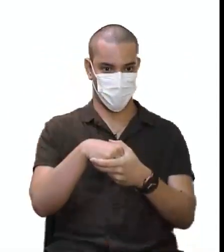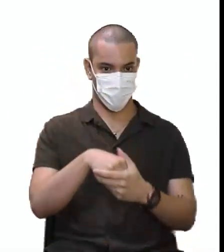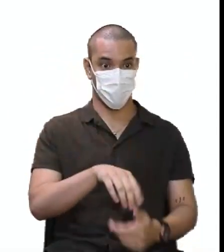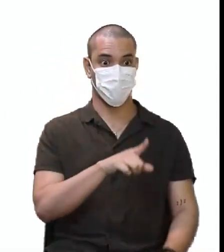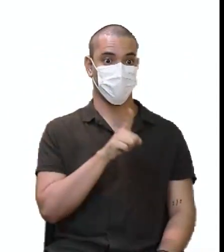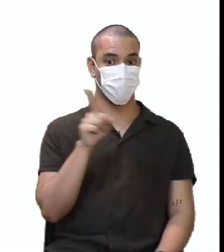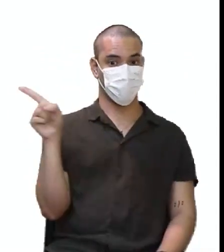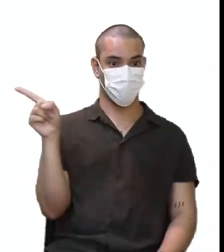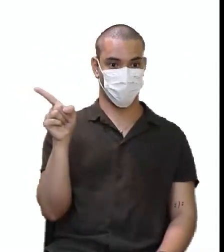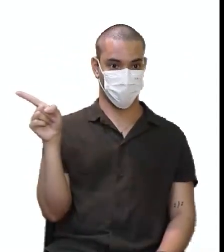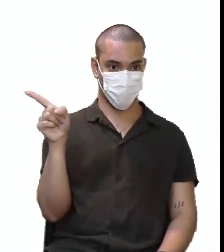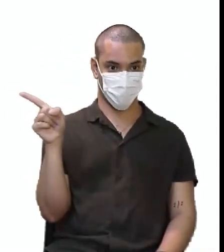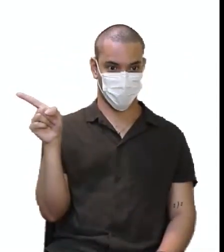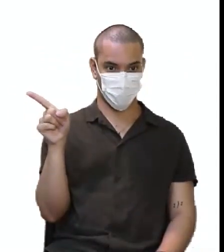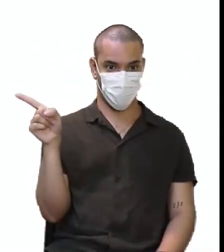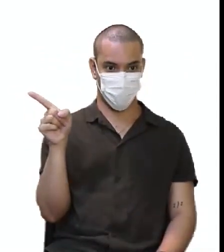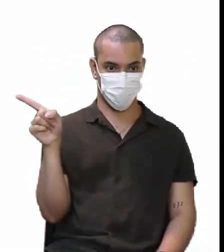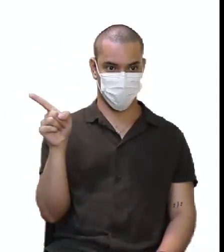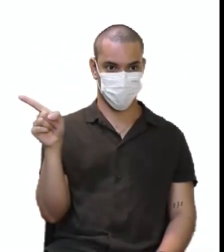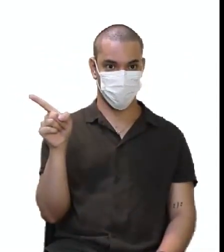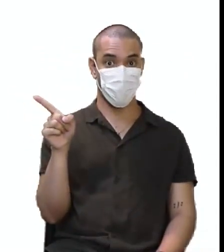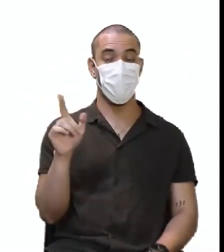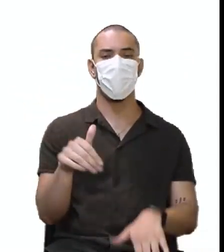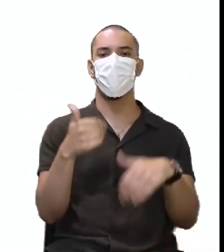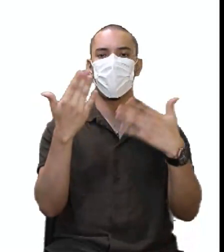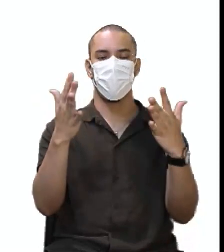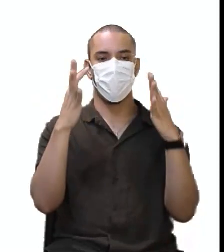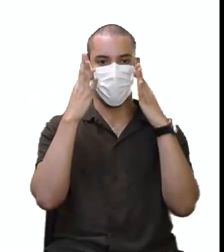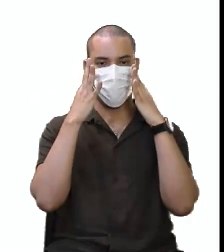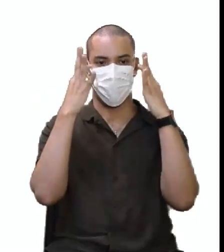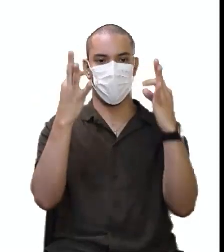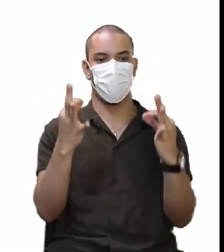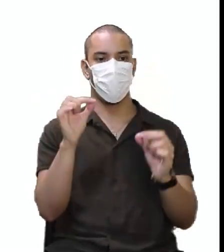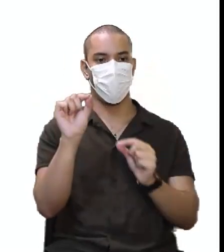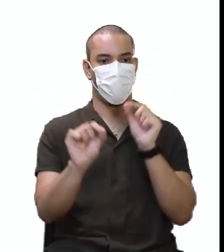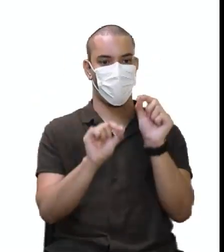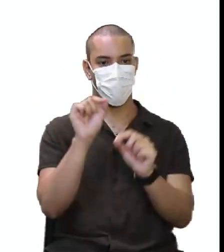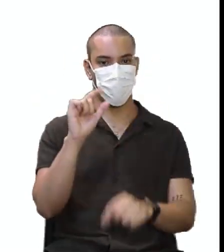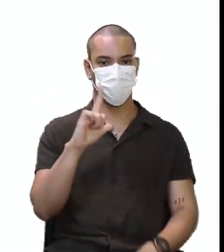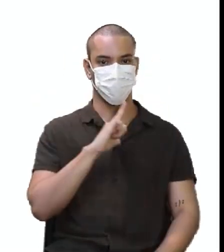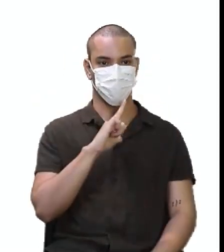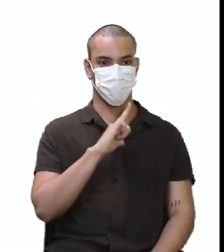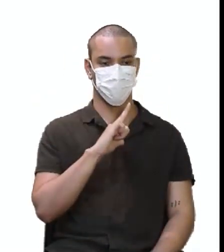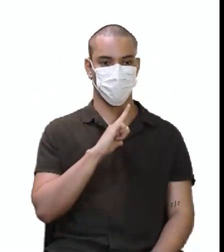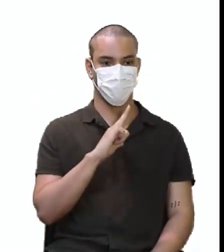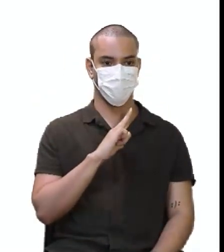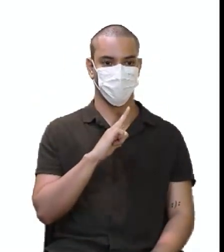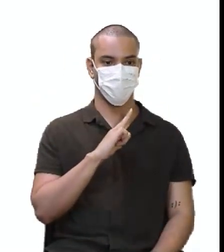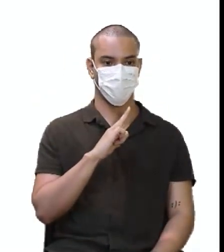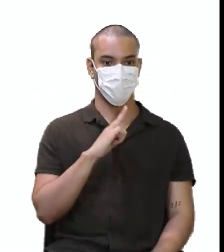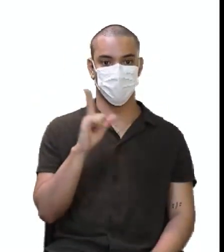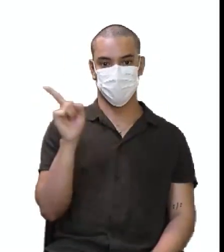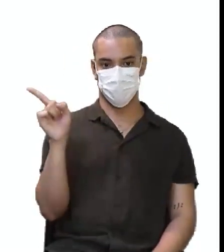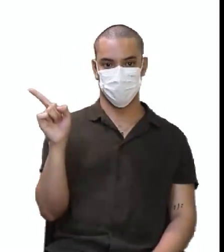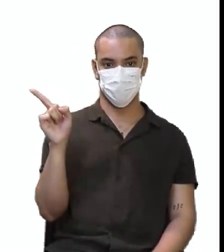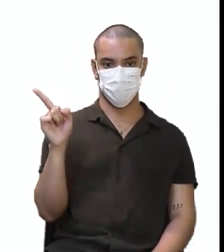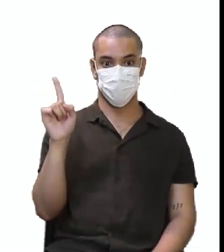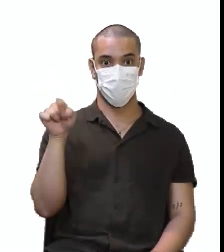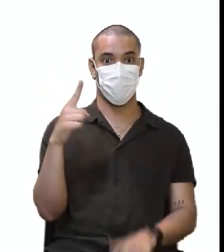imagem. Olha lá. Então, galera, olha só. Você tem aqui um